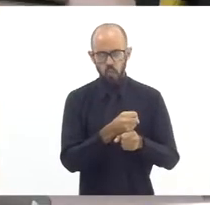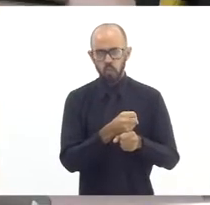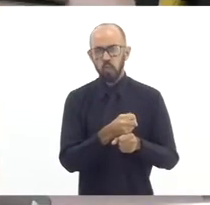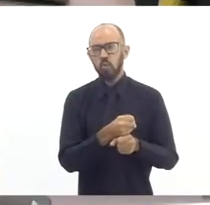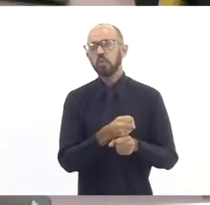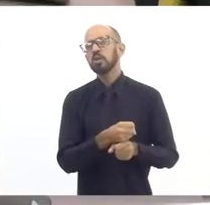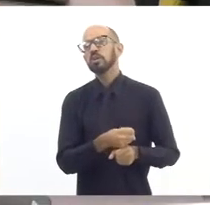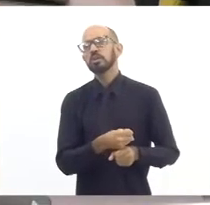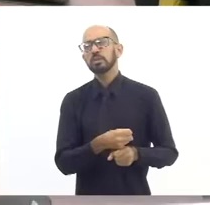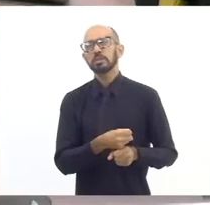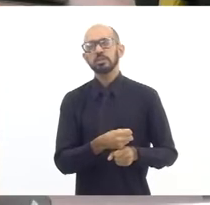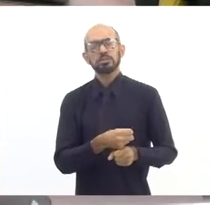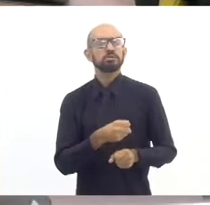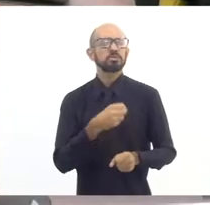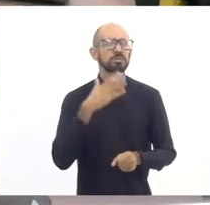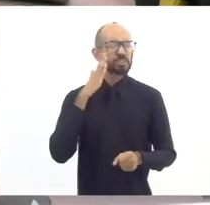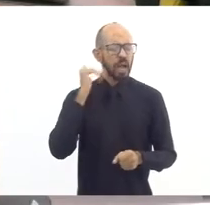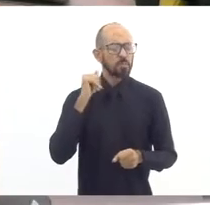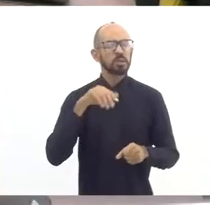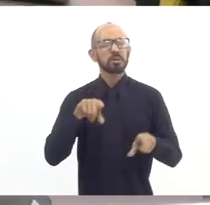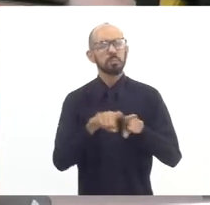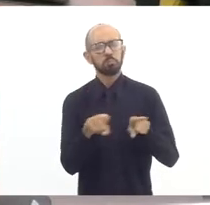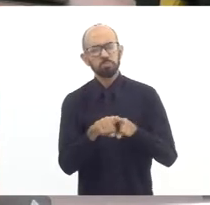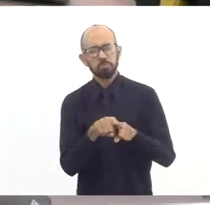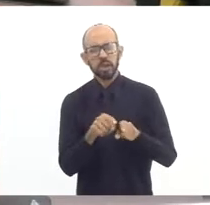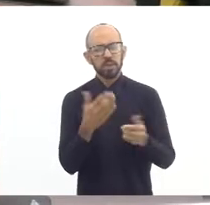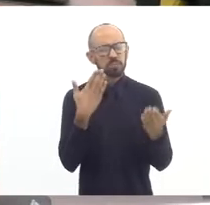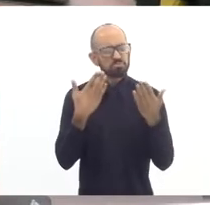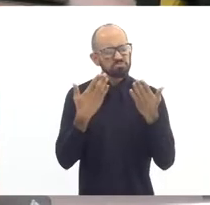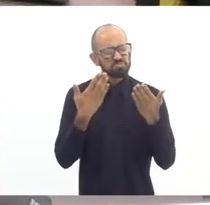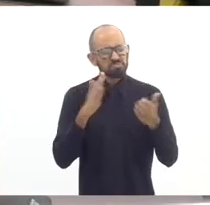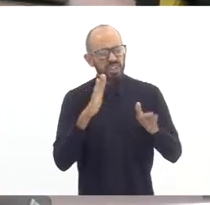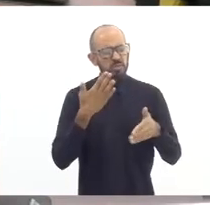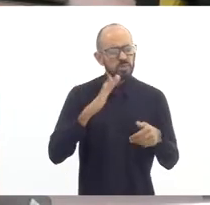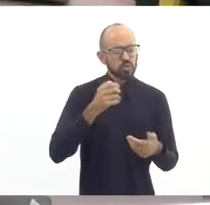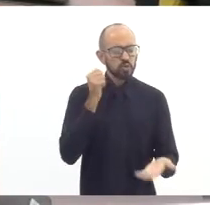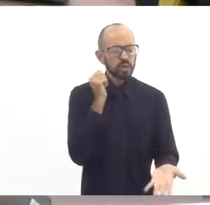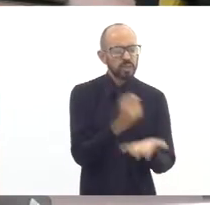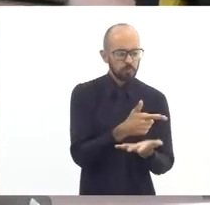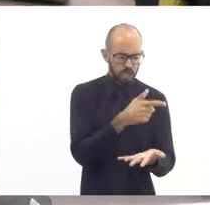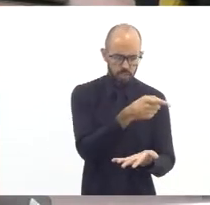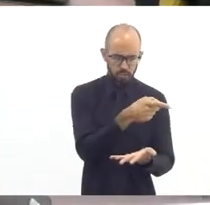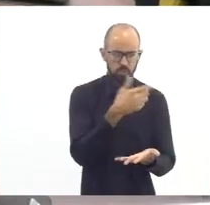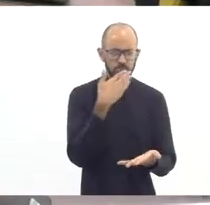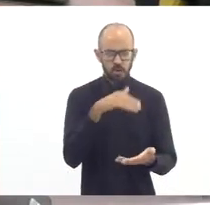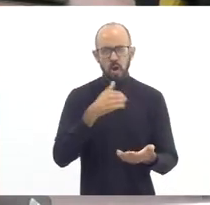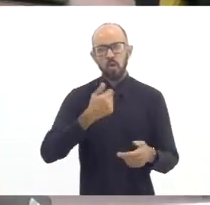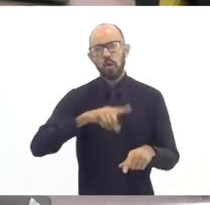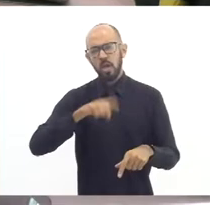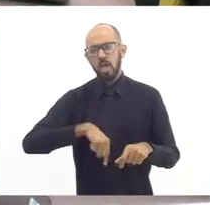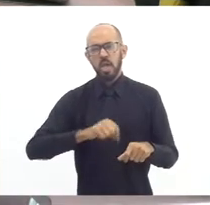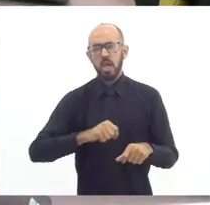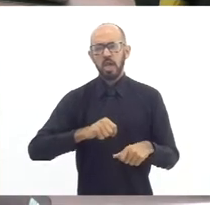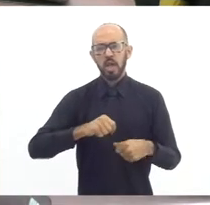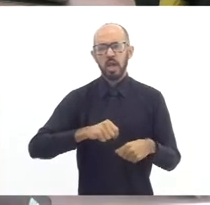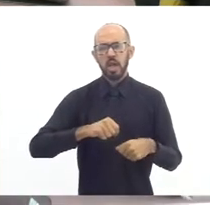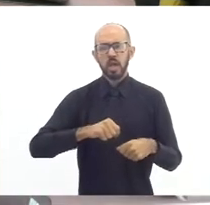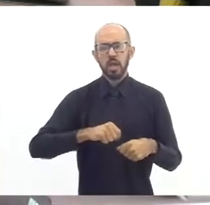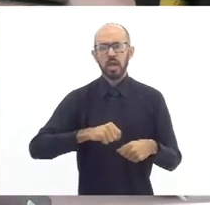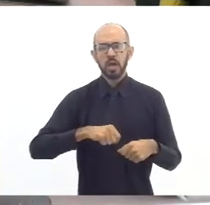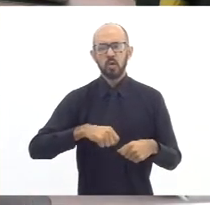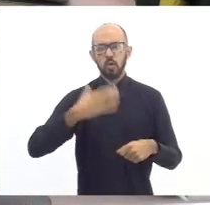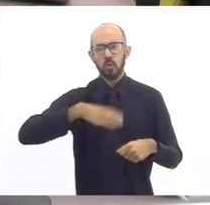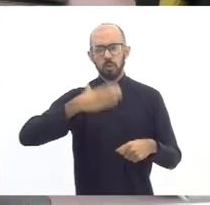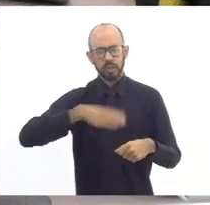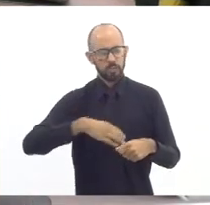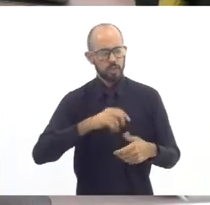se tem uma noção da proporção do que vem sendo pago, enfim, qual é o comportamento do pagamento dessas multas inscritas em dívida